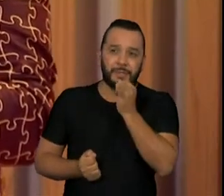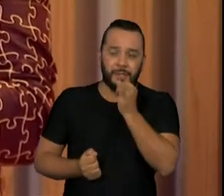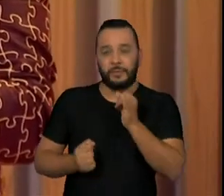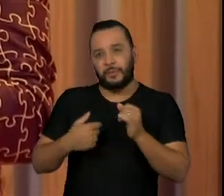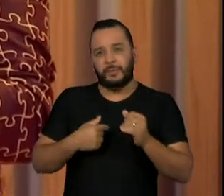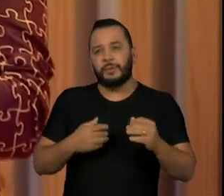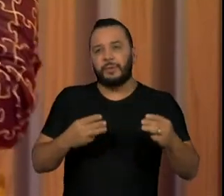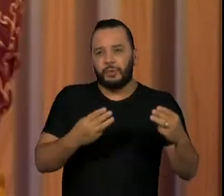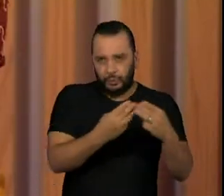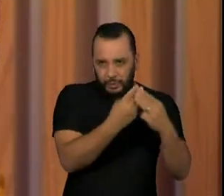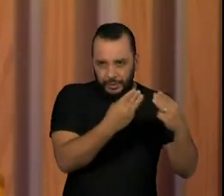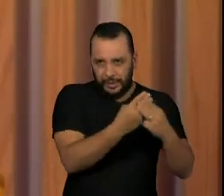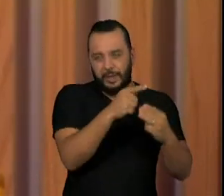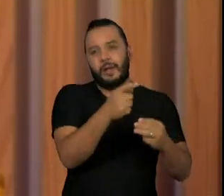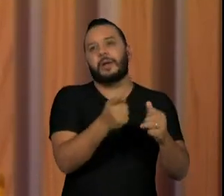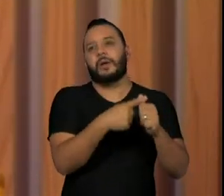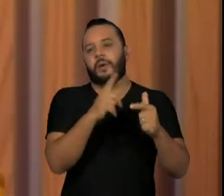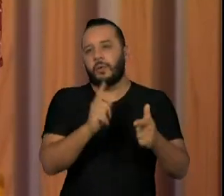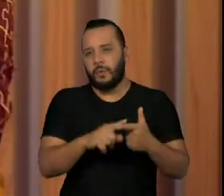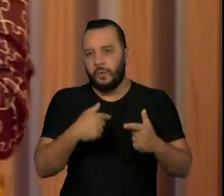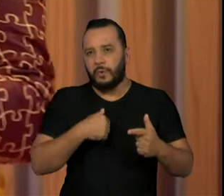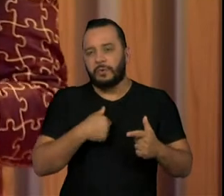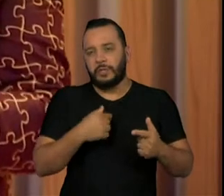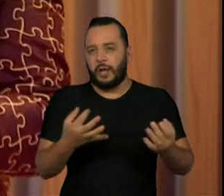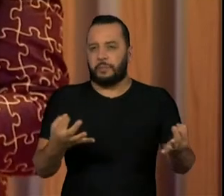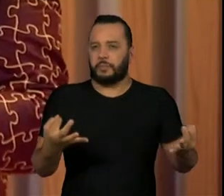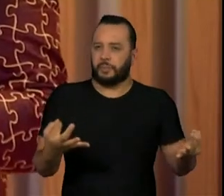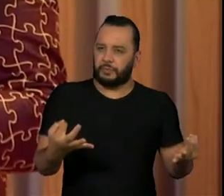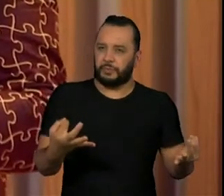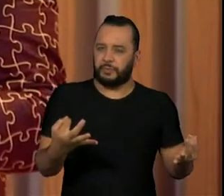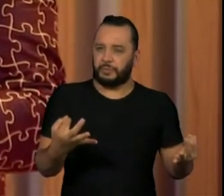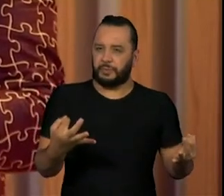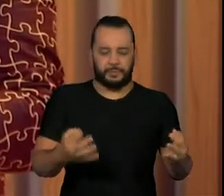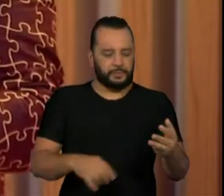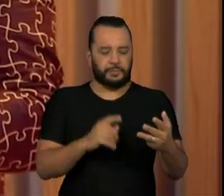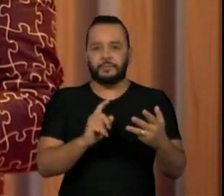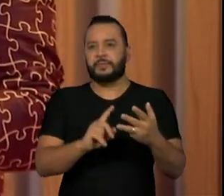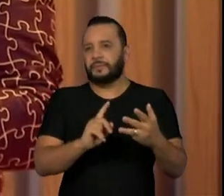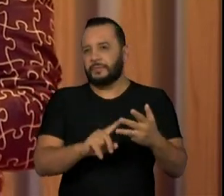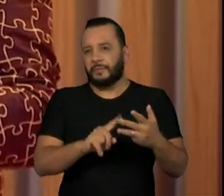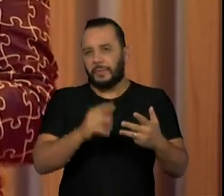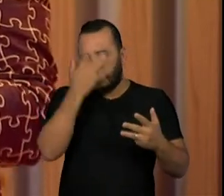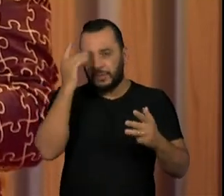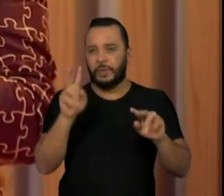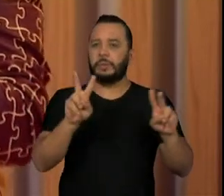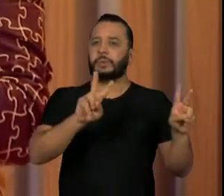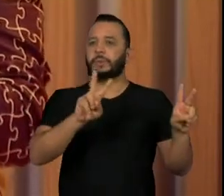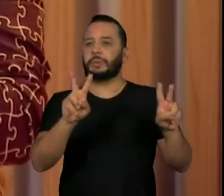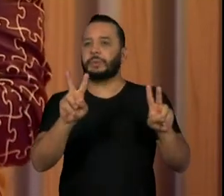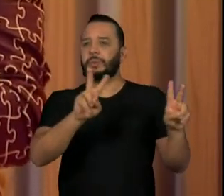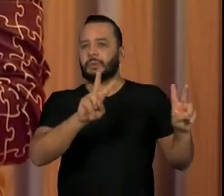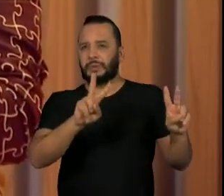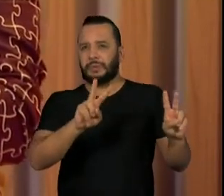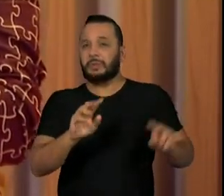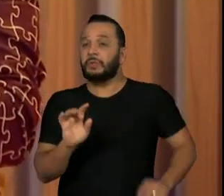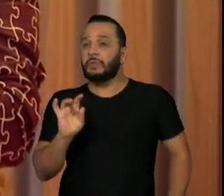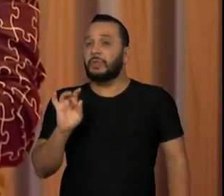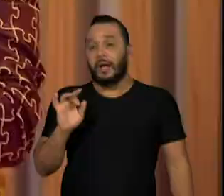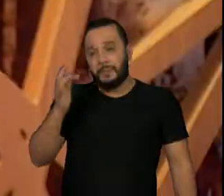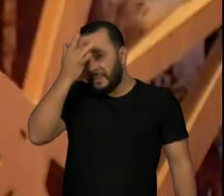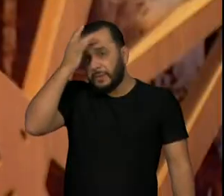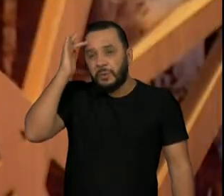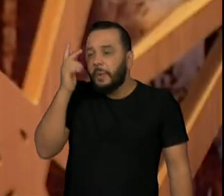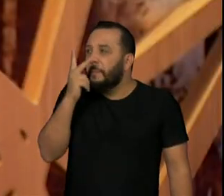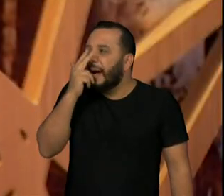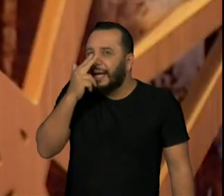os judeus, para os budistas, para o Hare Krishna. Quer dizer, então, é muita desonestidade